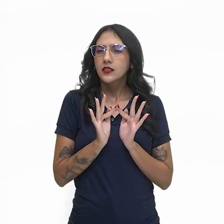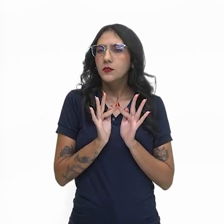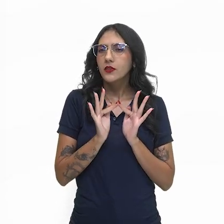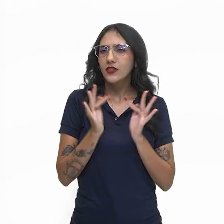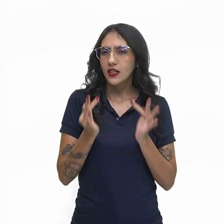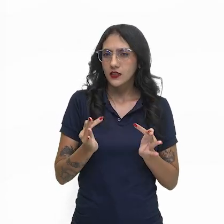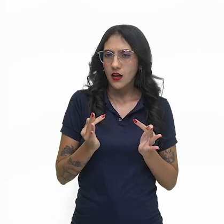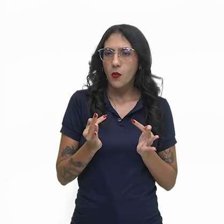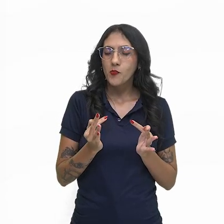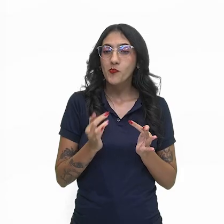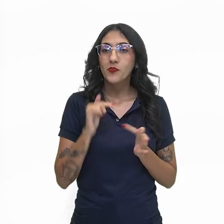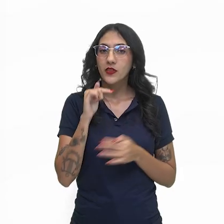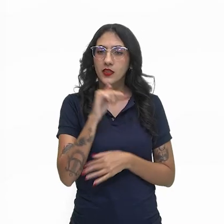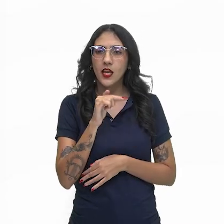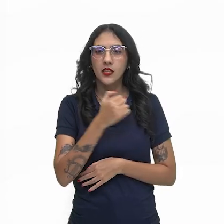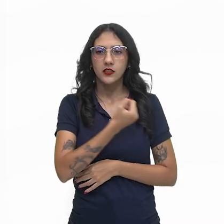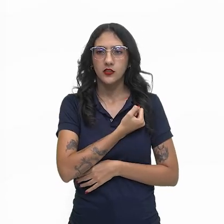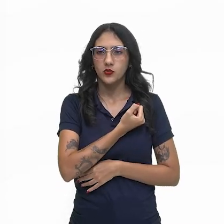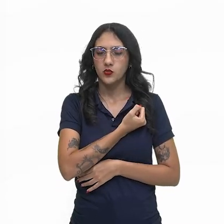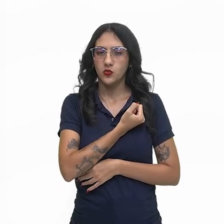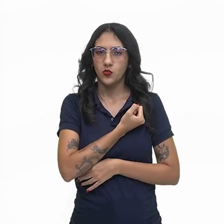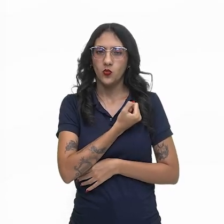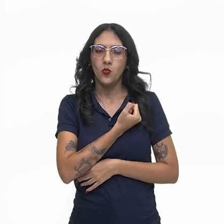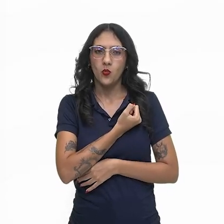a unidade deste número,